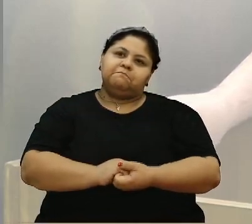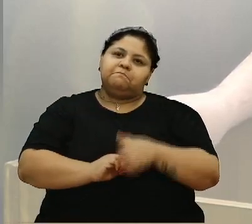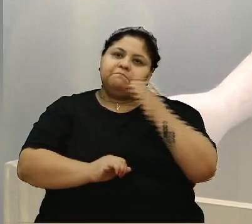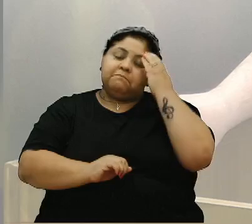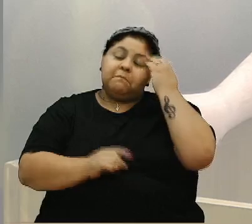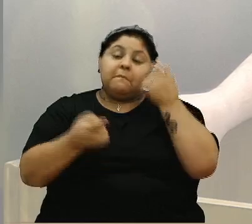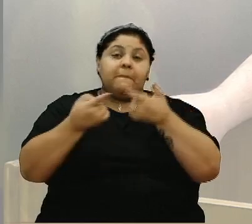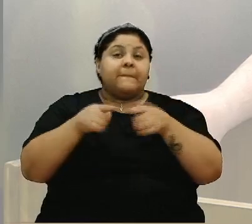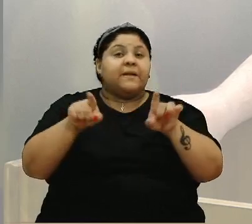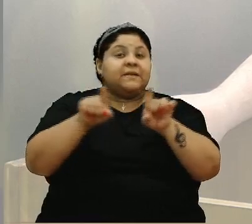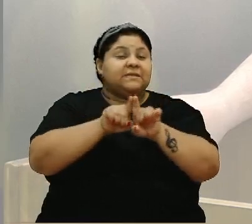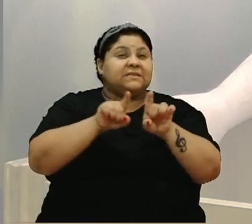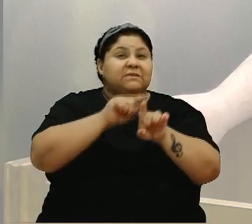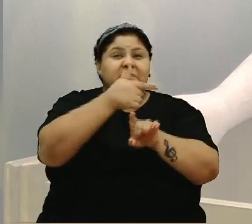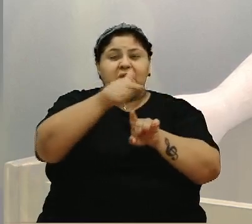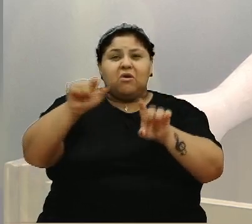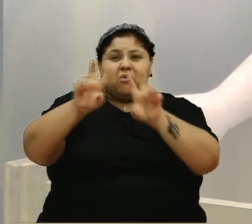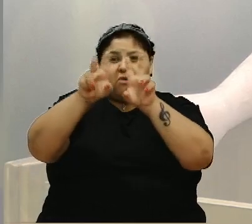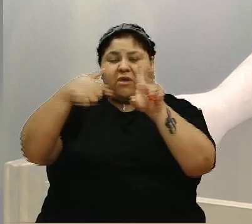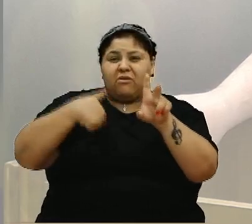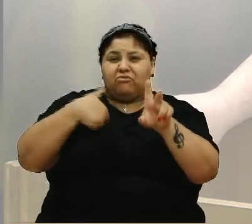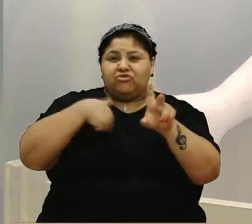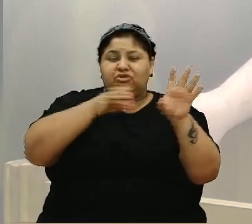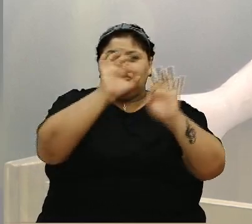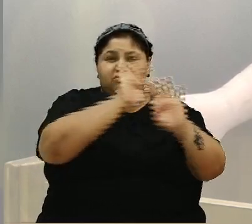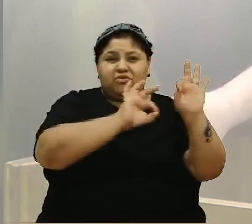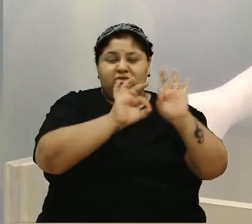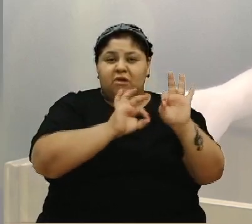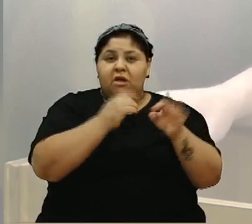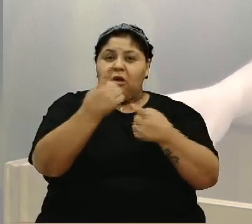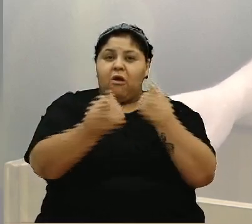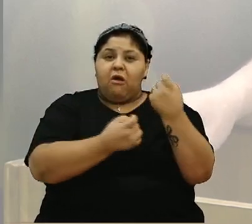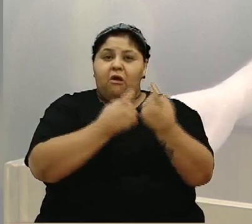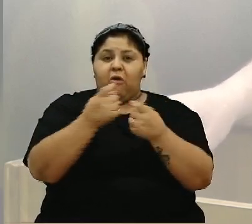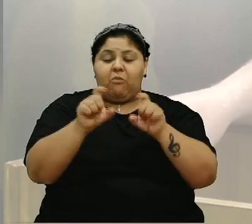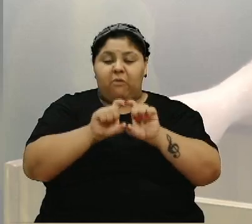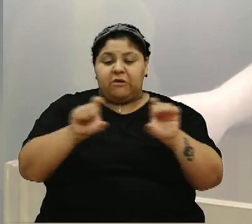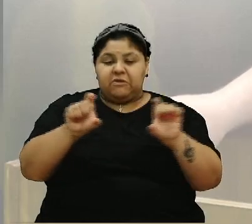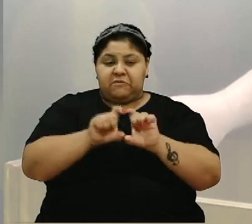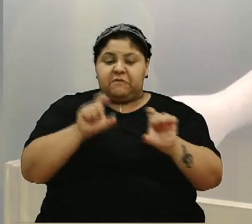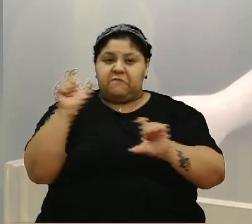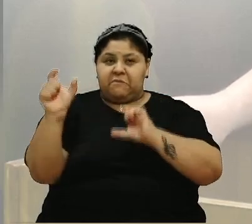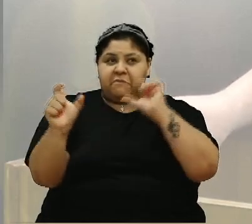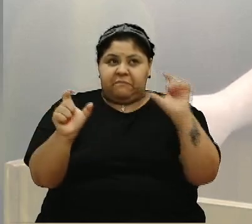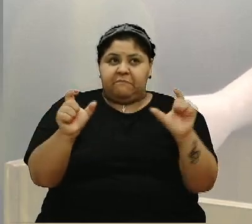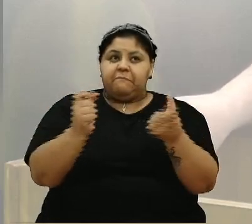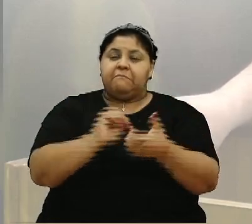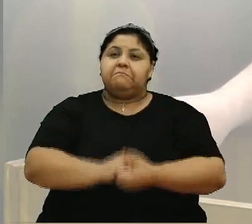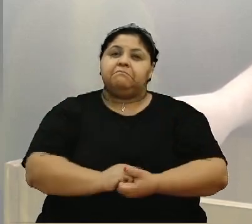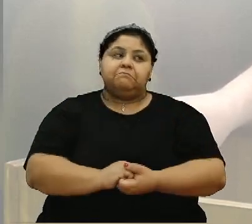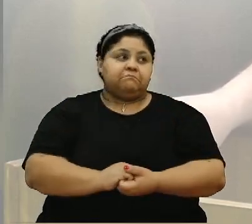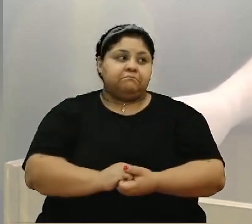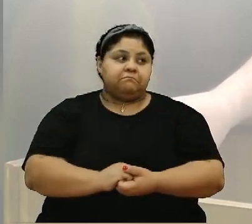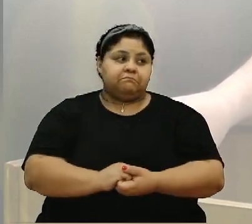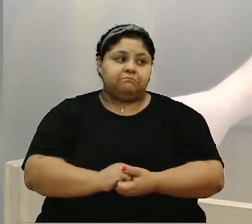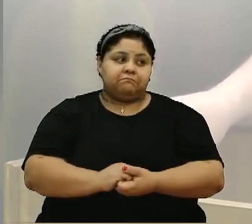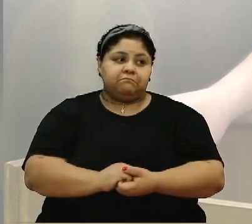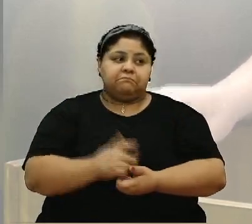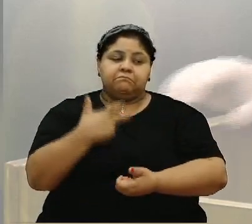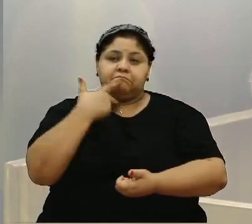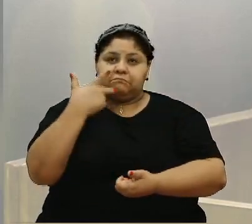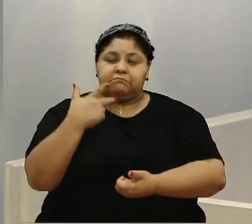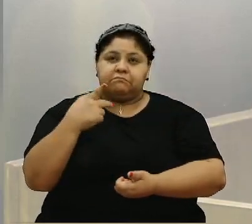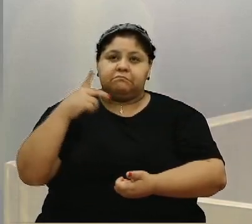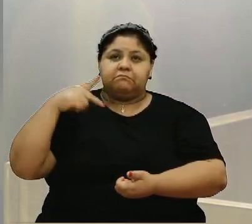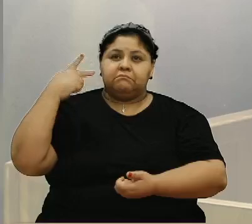Mas eu quero entrar numa outra seara. Eu tinha até preparado algumas frases e palavras para falar aqui hoje. E comentava com a vereadora